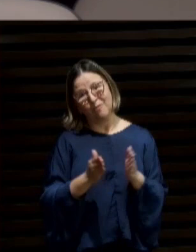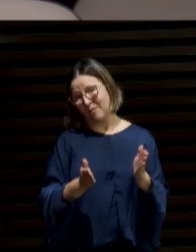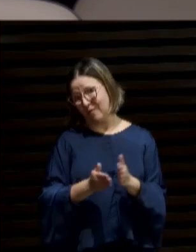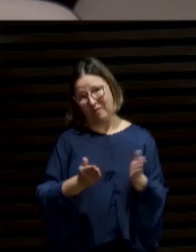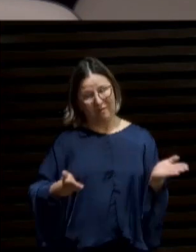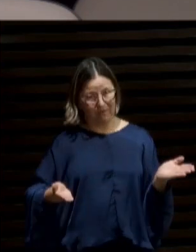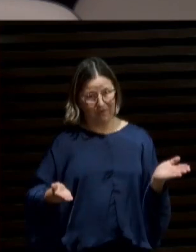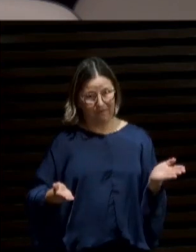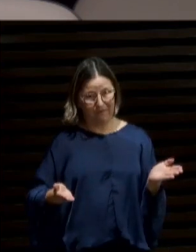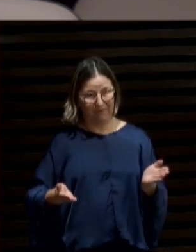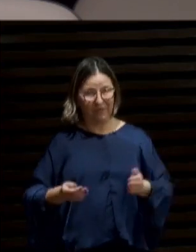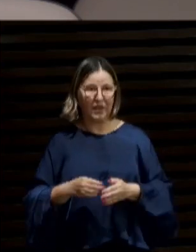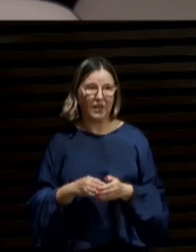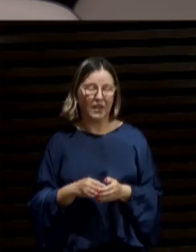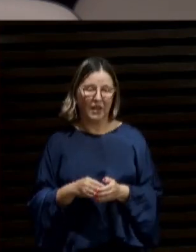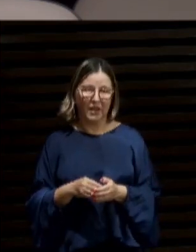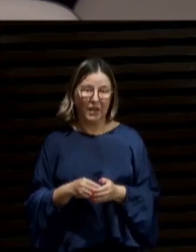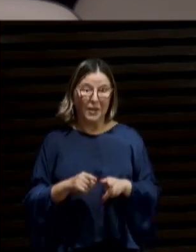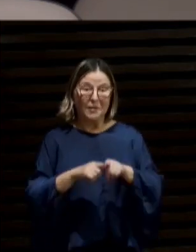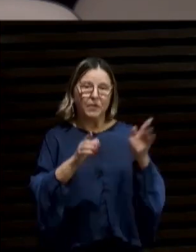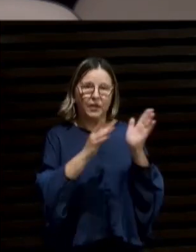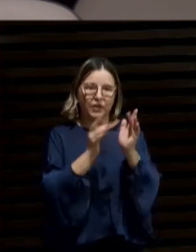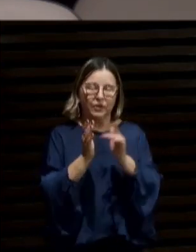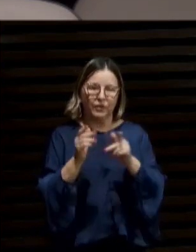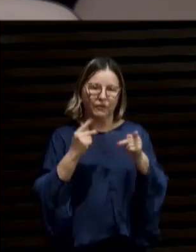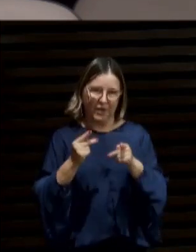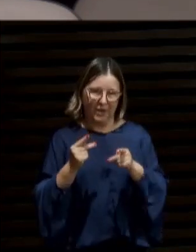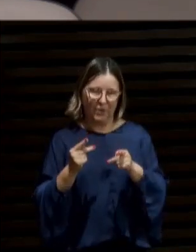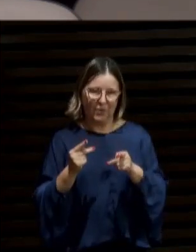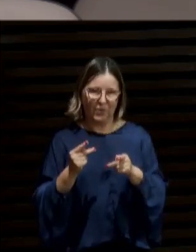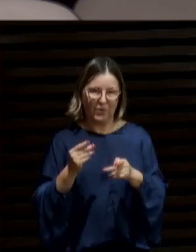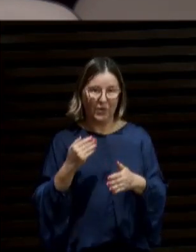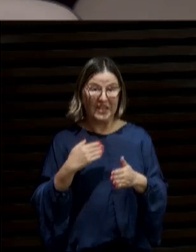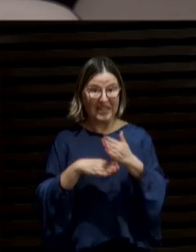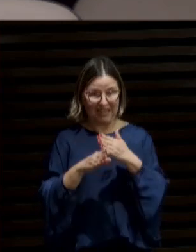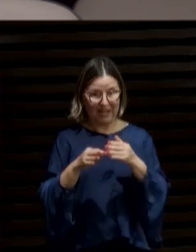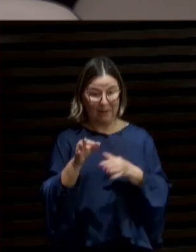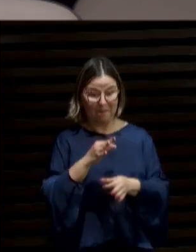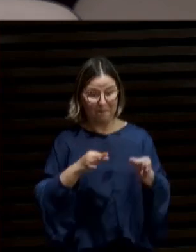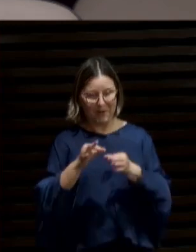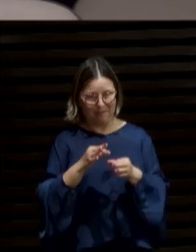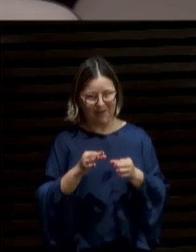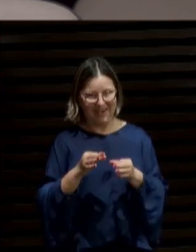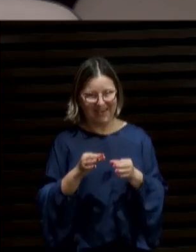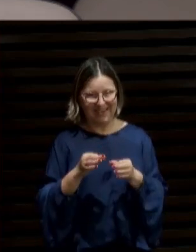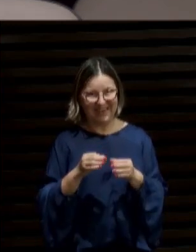para todos vocês, lá na casa de meu Pai, onde vocês possam viver nos